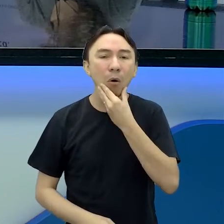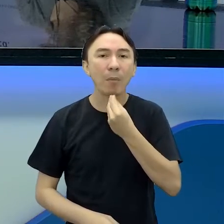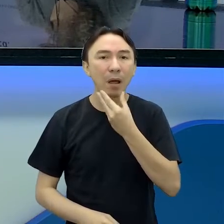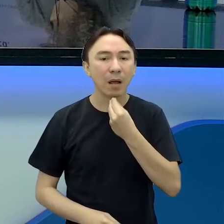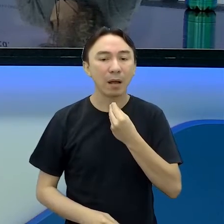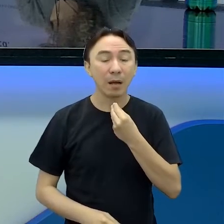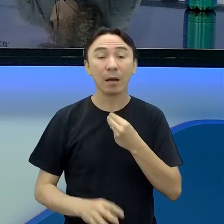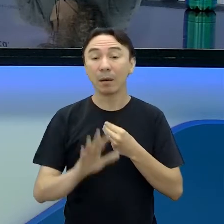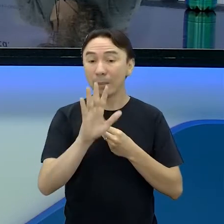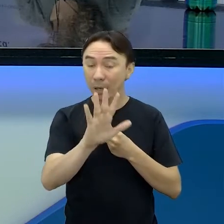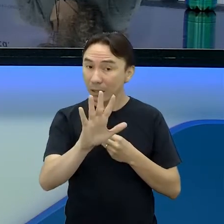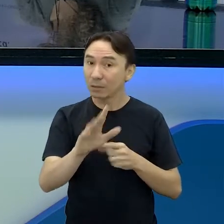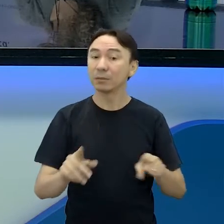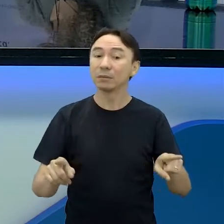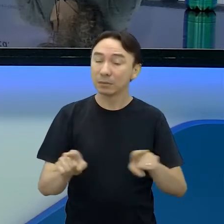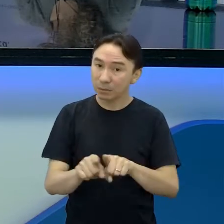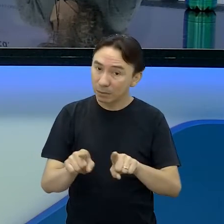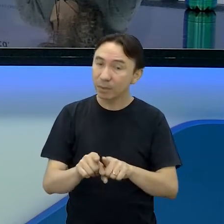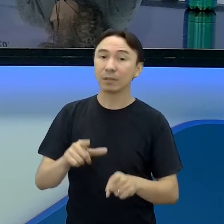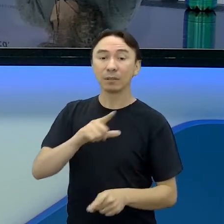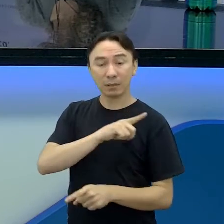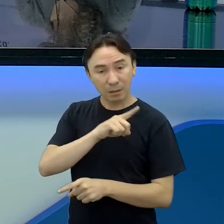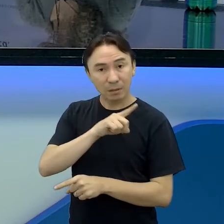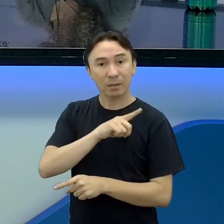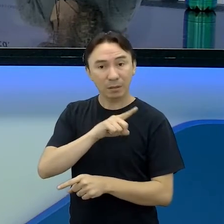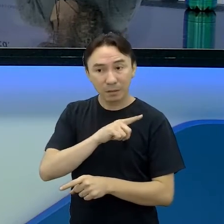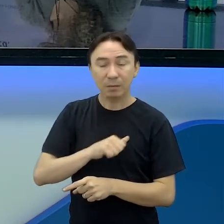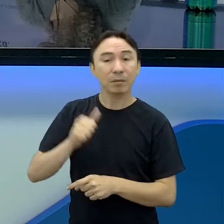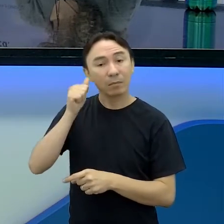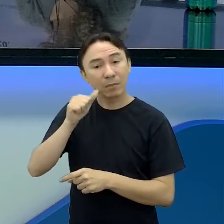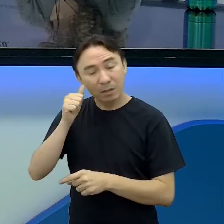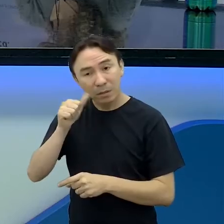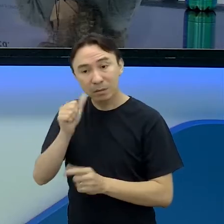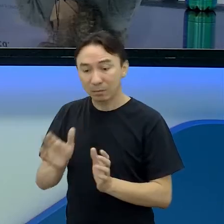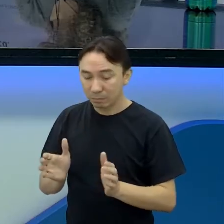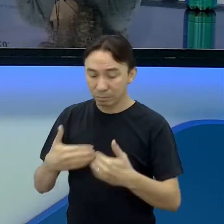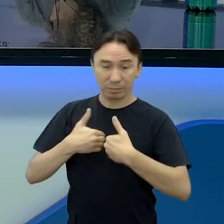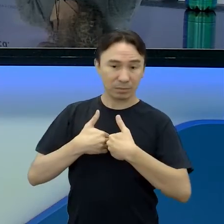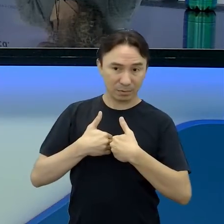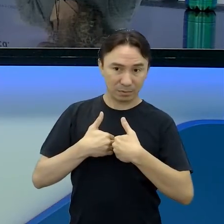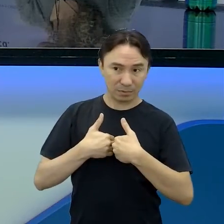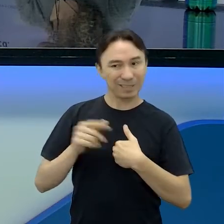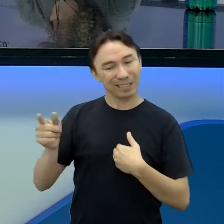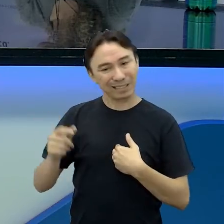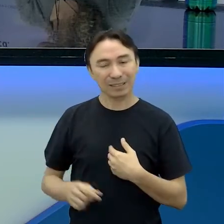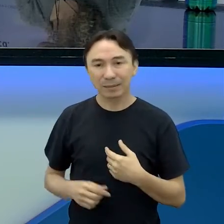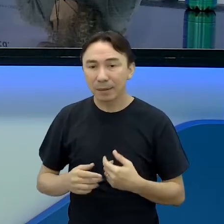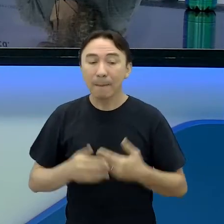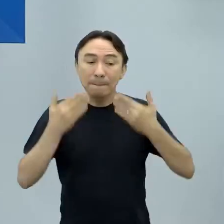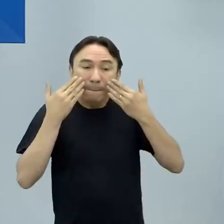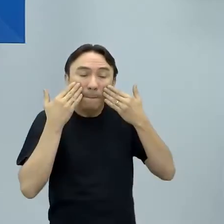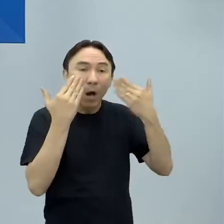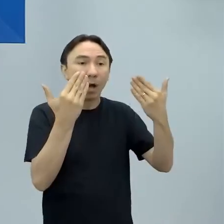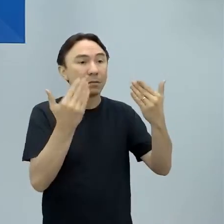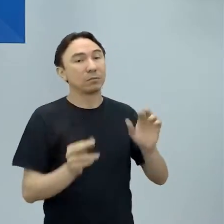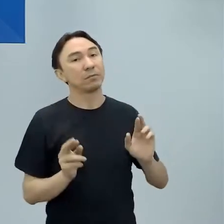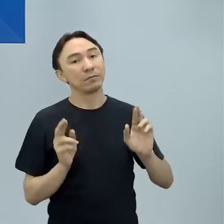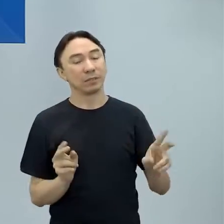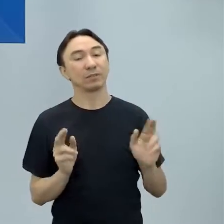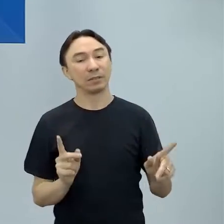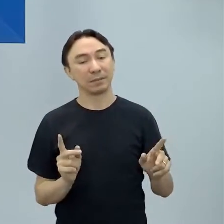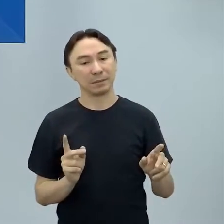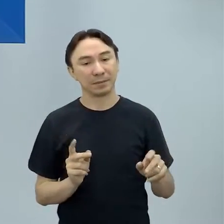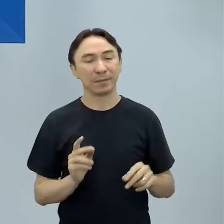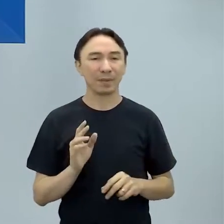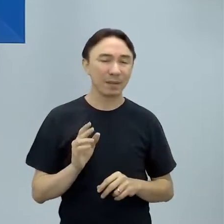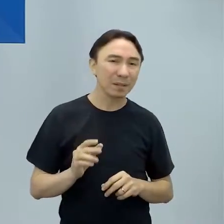mas também existem manifestações em meninas. Elas se manifestam de uma maneira um pouco diferente e, de forma geral, é um pouco mais... algumas